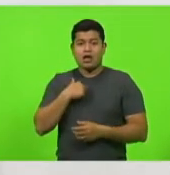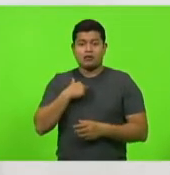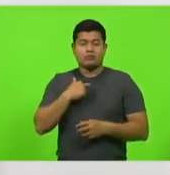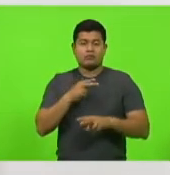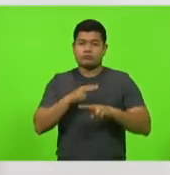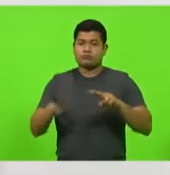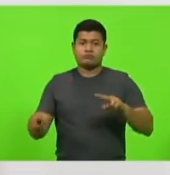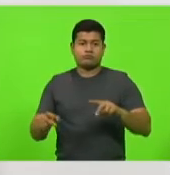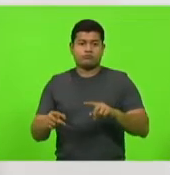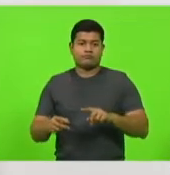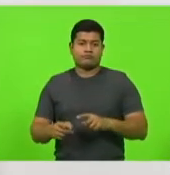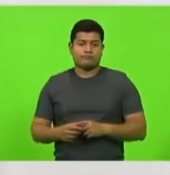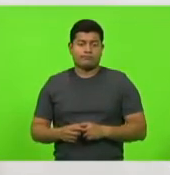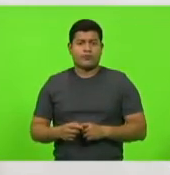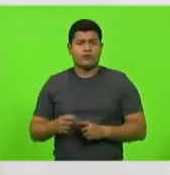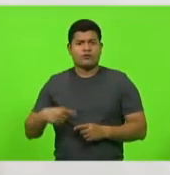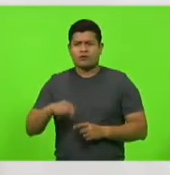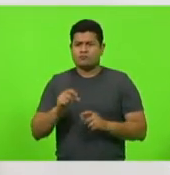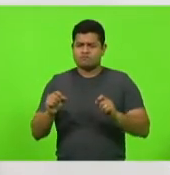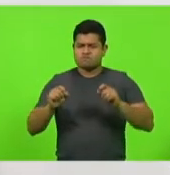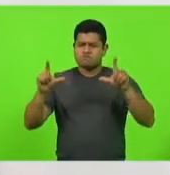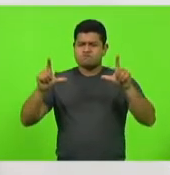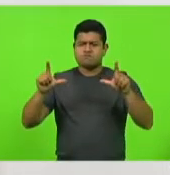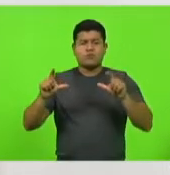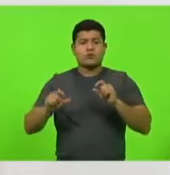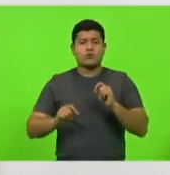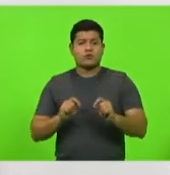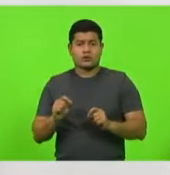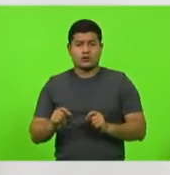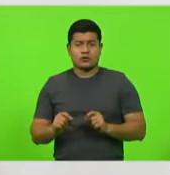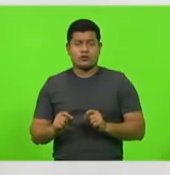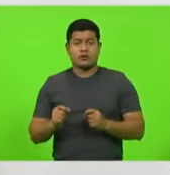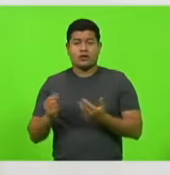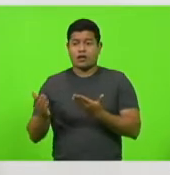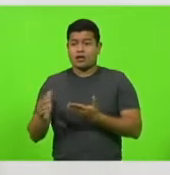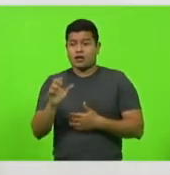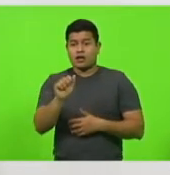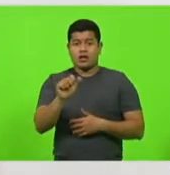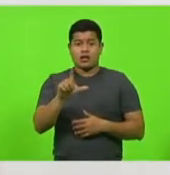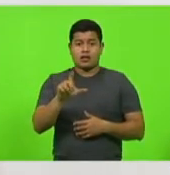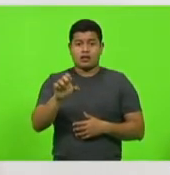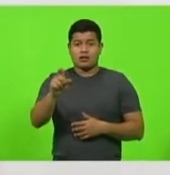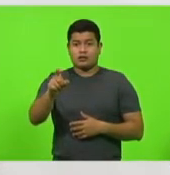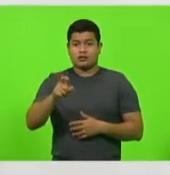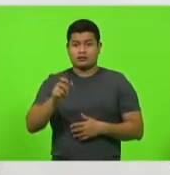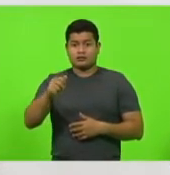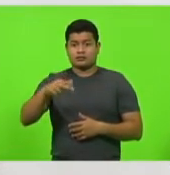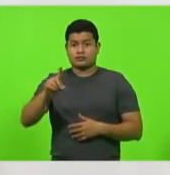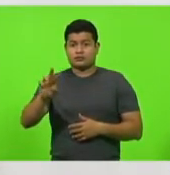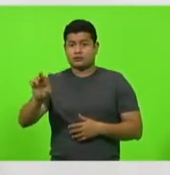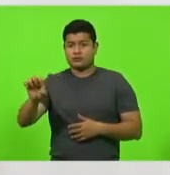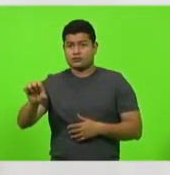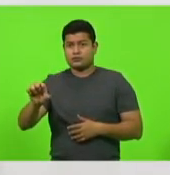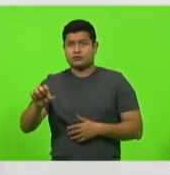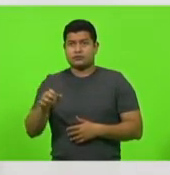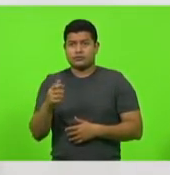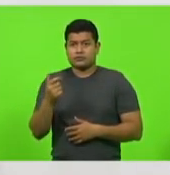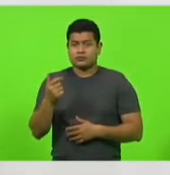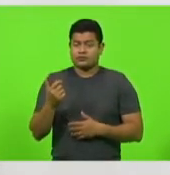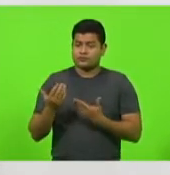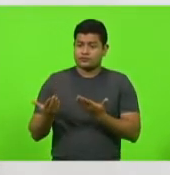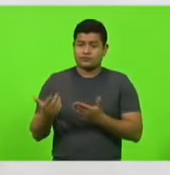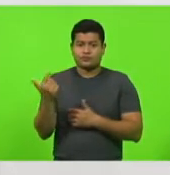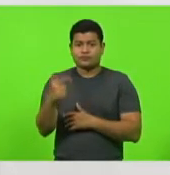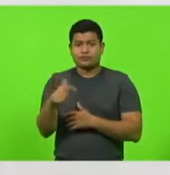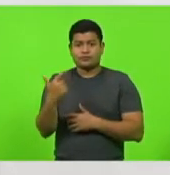senhores, mesmo que Alexandre não tenha mais nexo, em metade